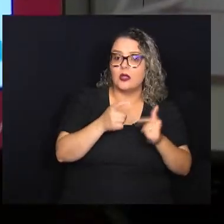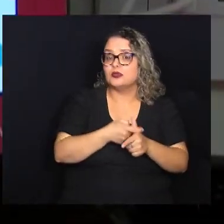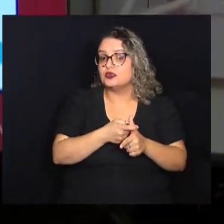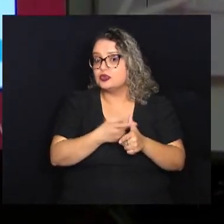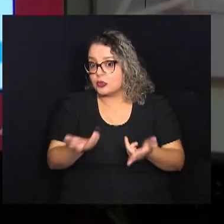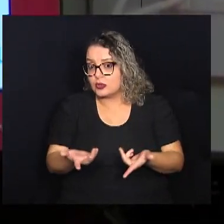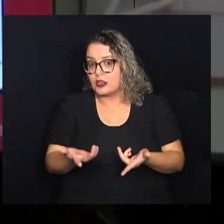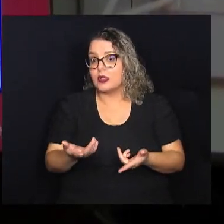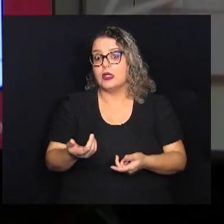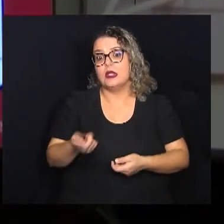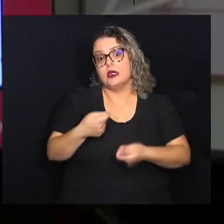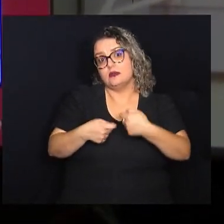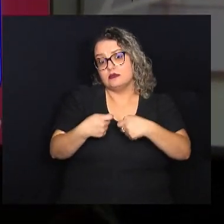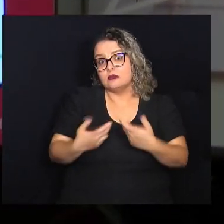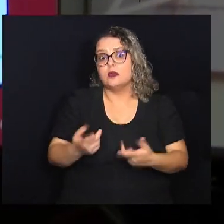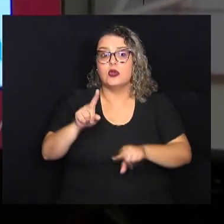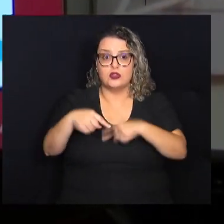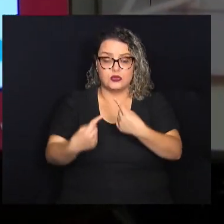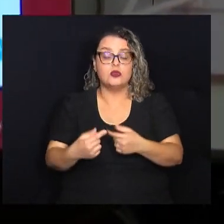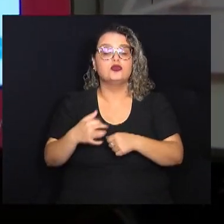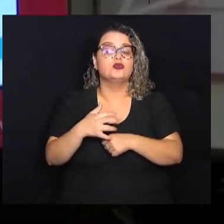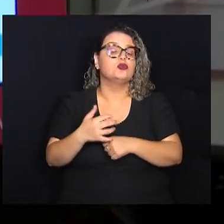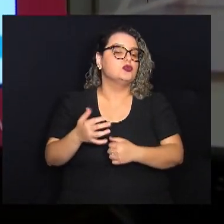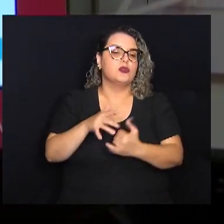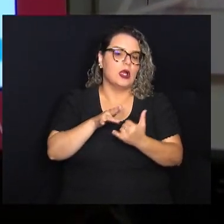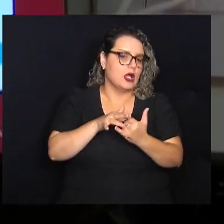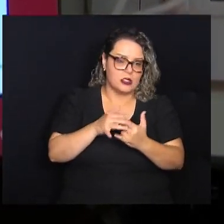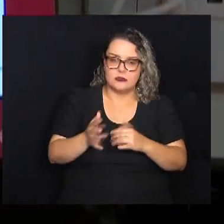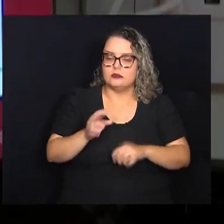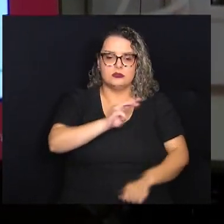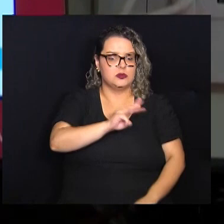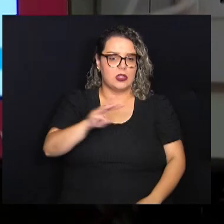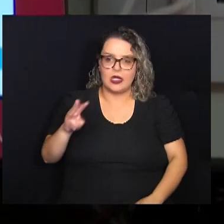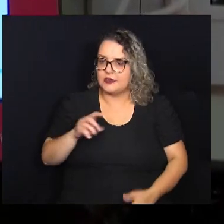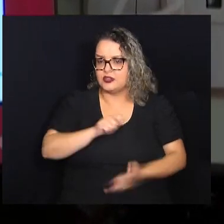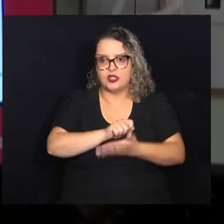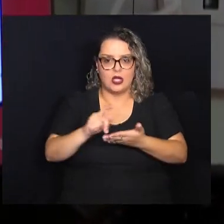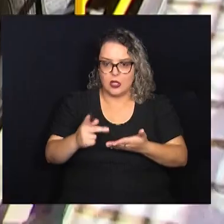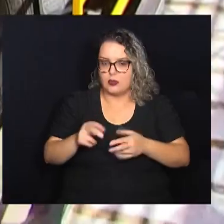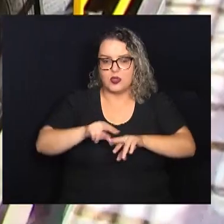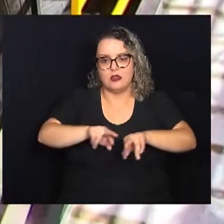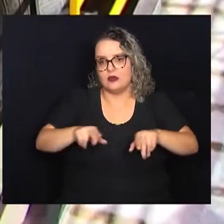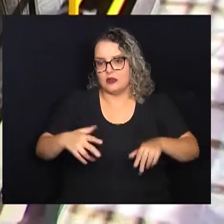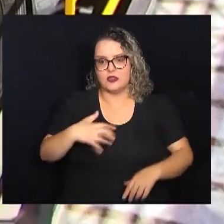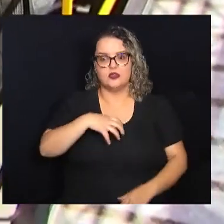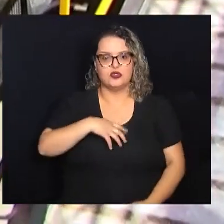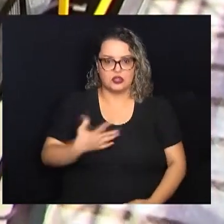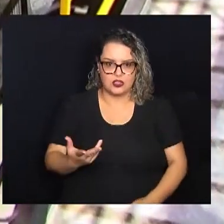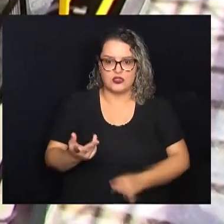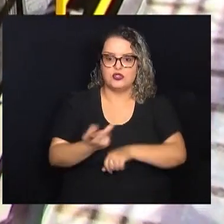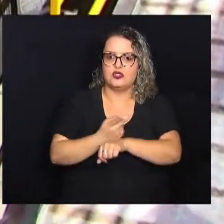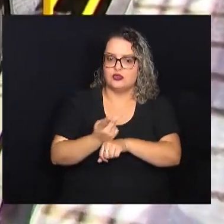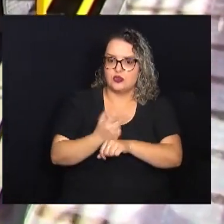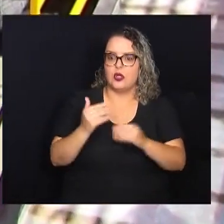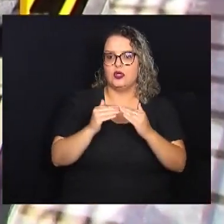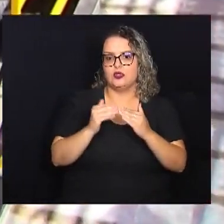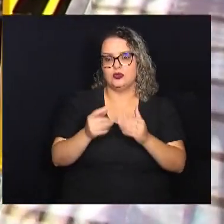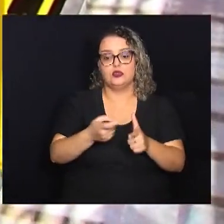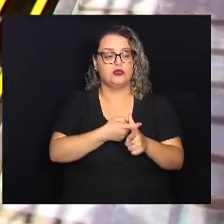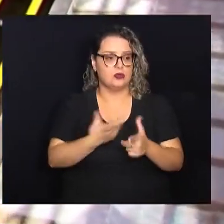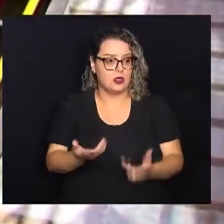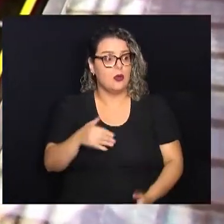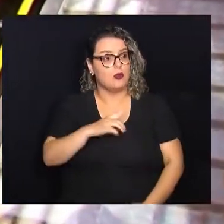buscam renegociar também pelos outros canais, seja pelo site, pelo aplicativo, em diversas outras formas de conseguir essa renegociação de dívida também. Foram mais